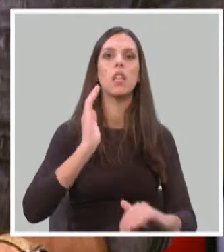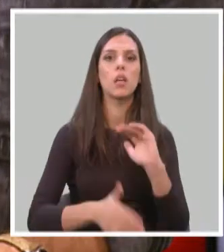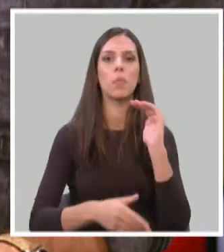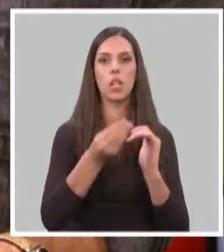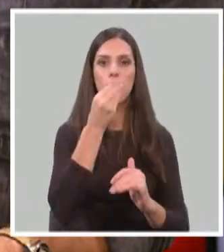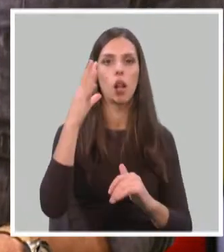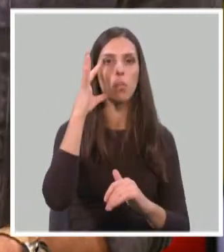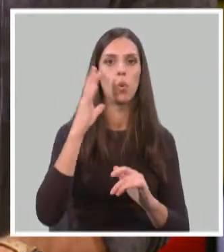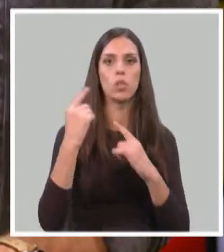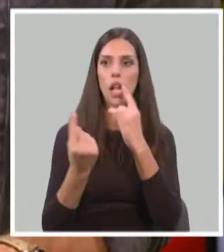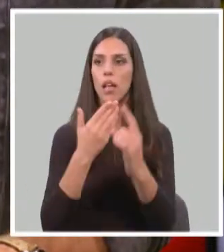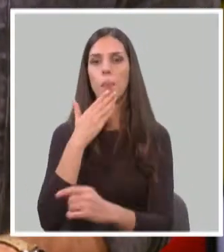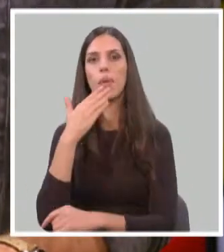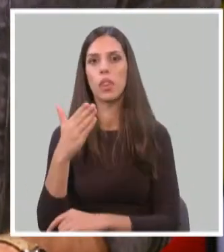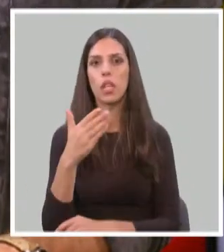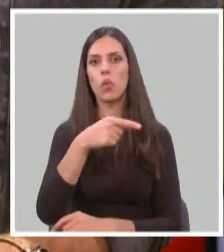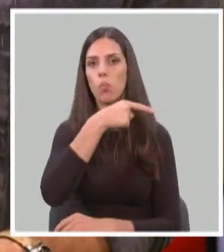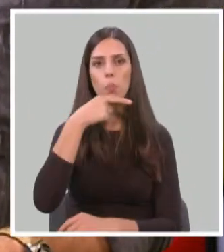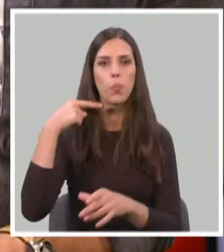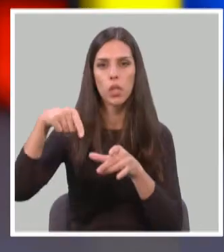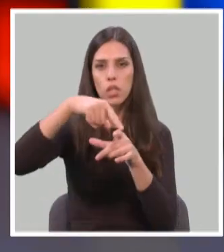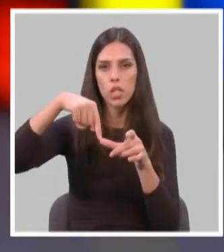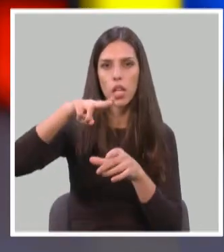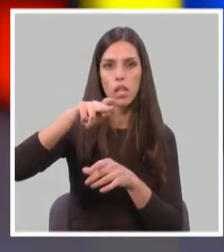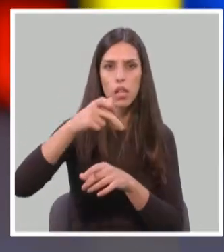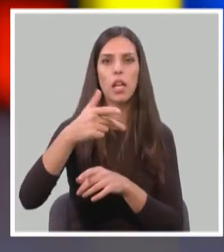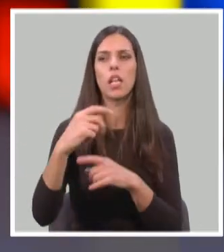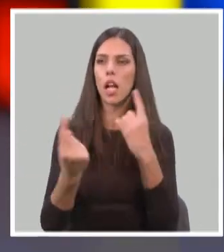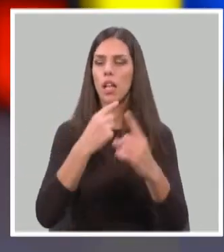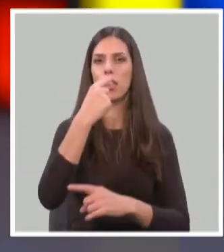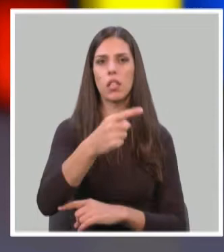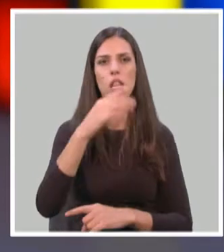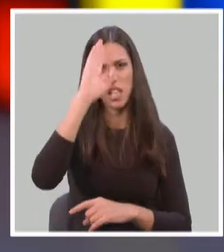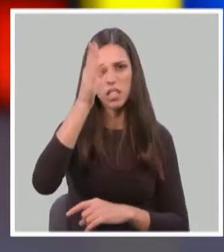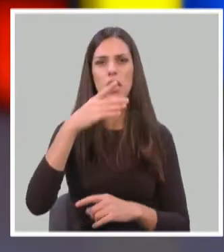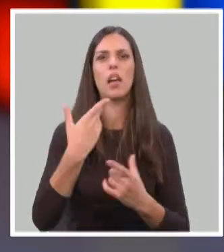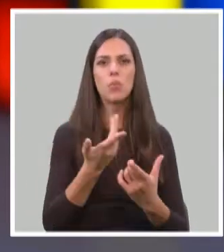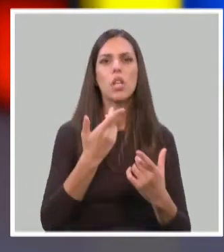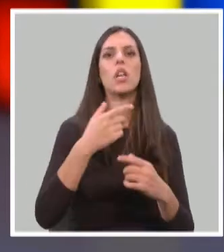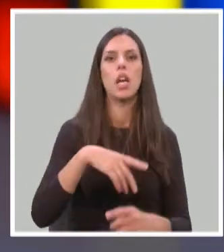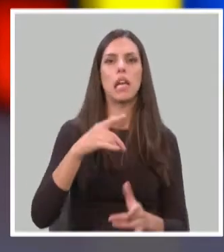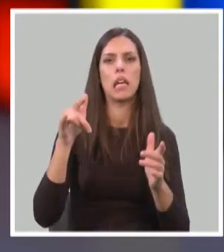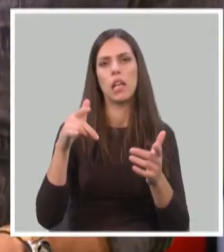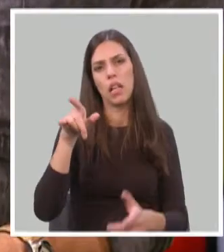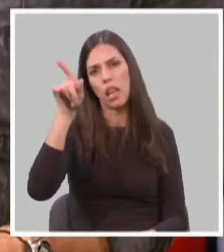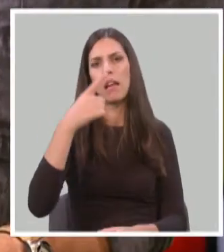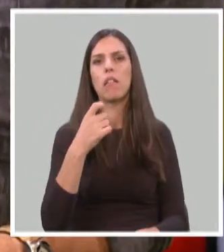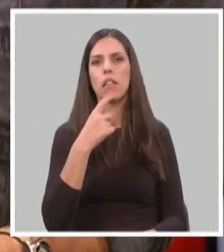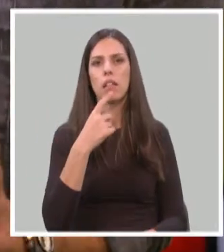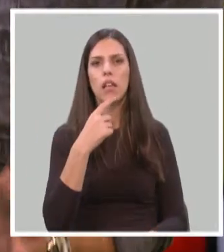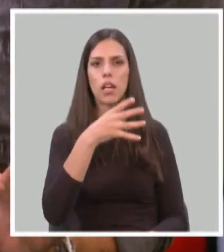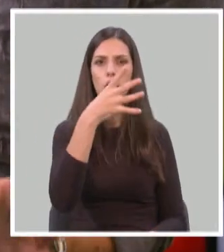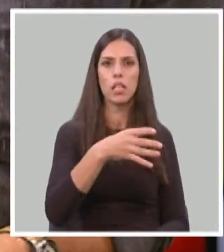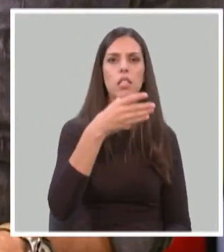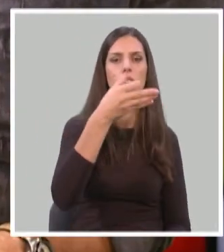pastel de nata e outra pessoa comentou: sabes que em Inglaterra chamam os pastéis de nata Portuguese Pie. E pronto, foi